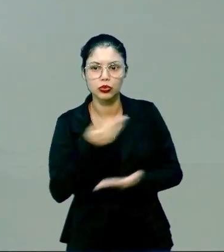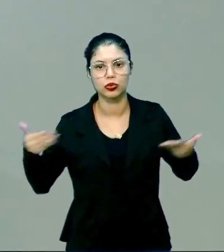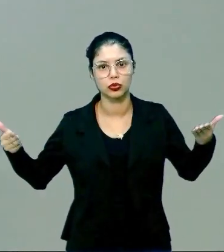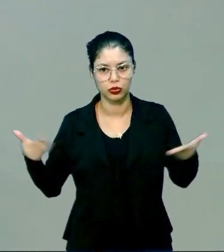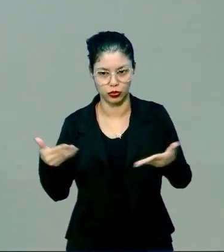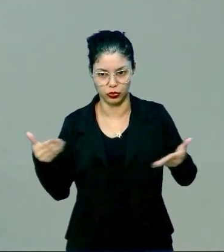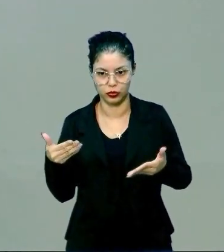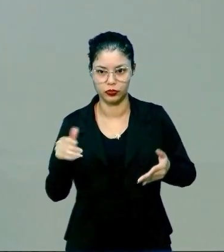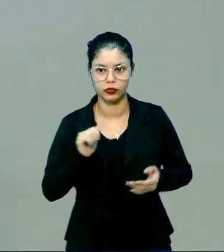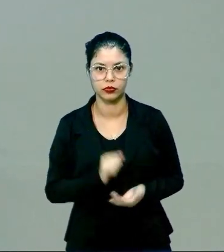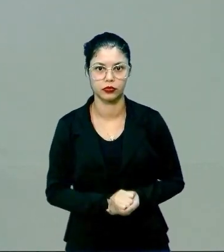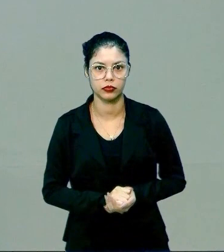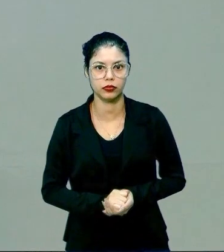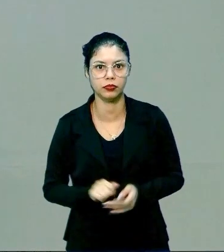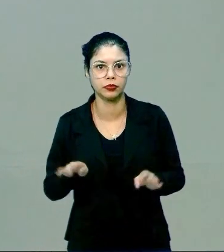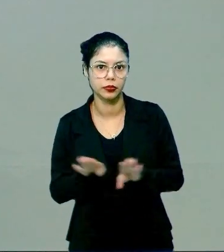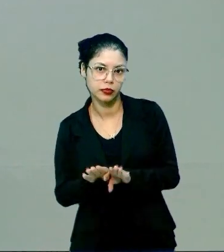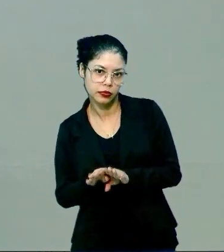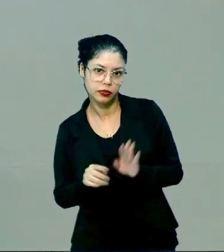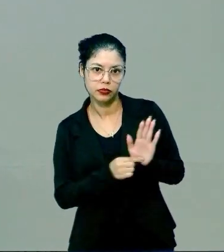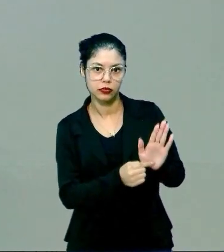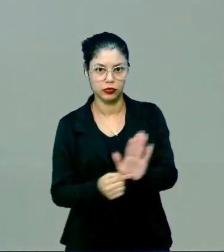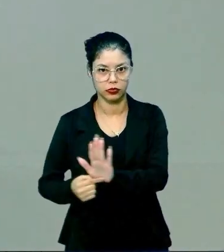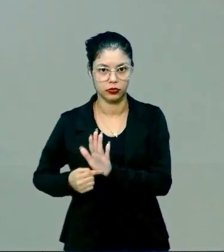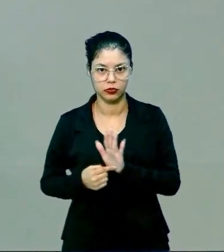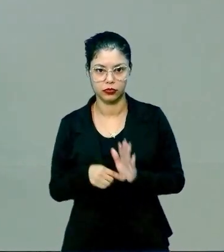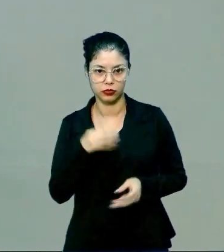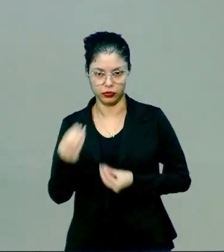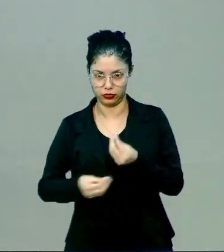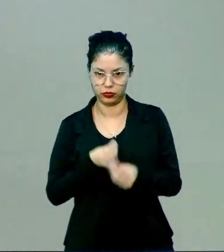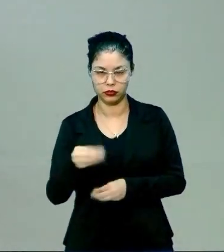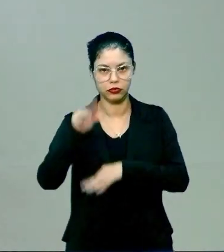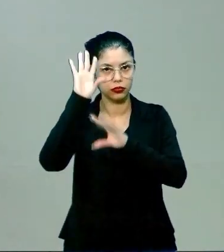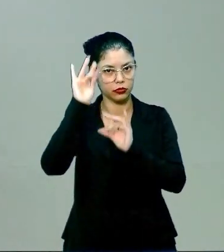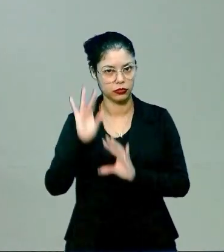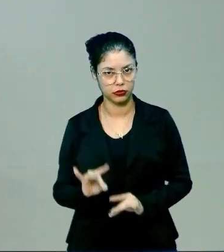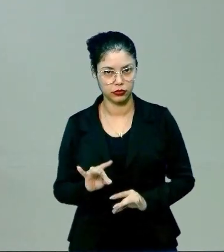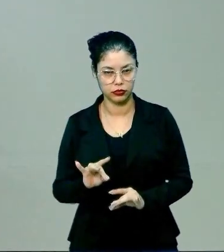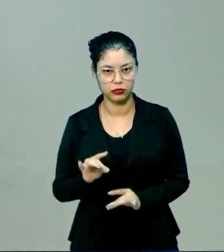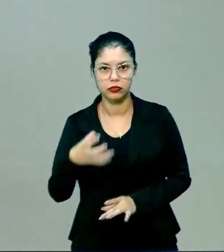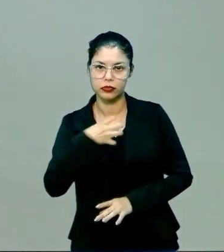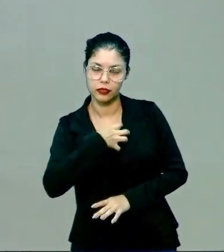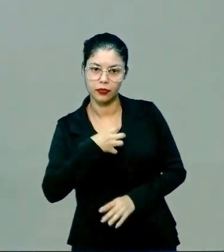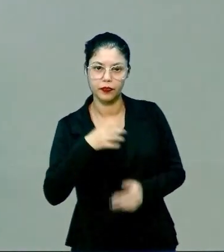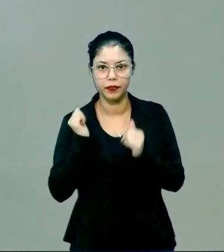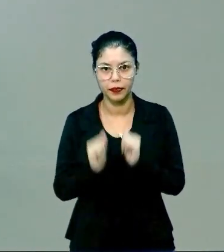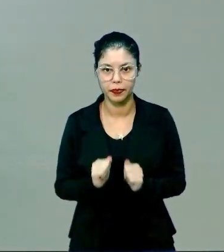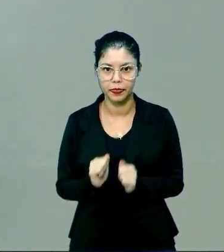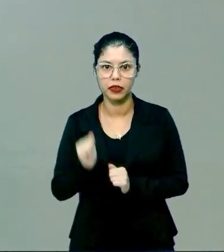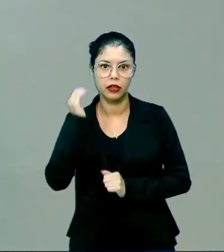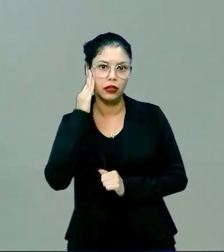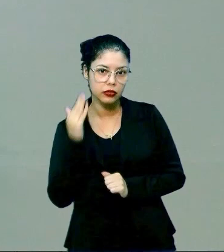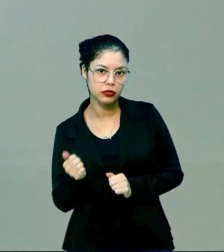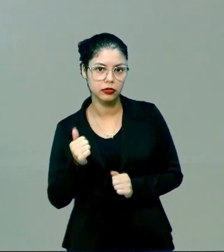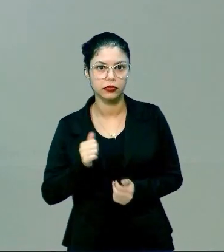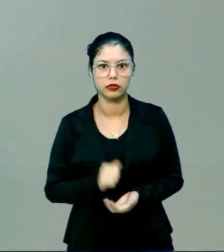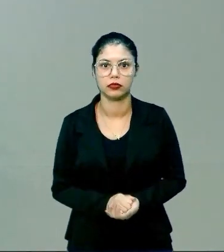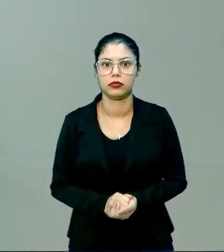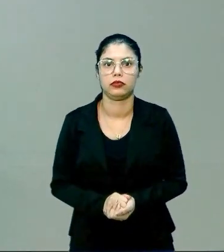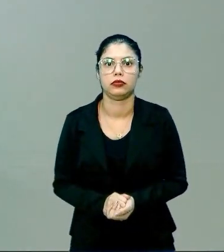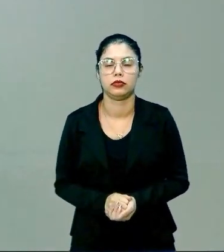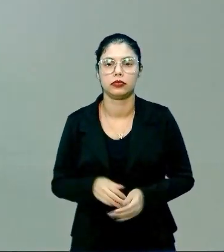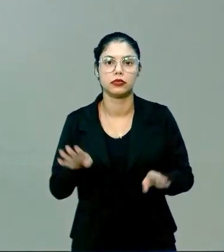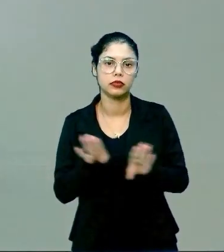teoria, tá? A gente vai mostrar um pouco como cada momento a gente pode saber e lembrar